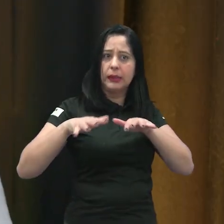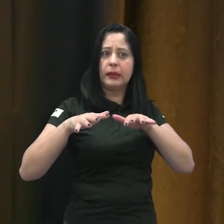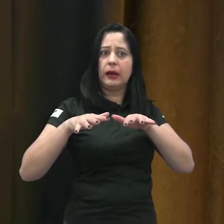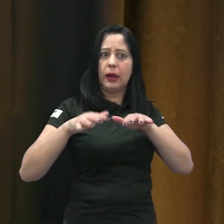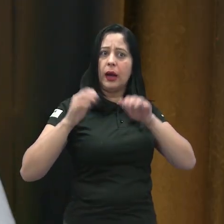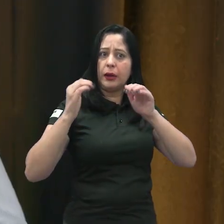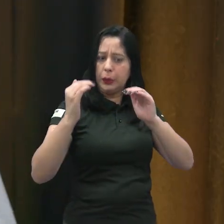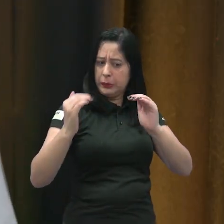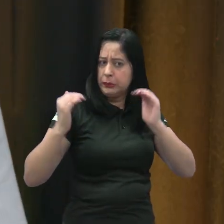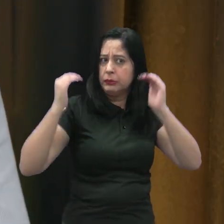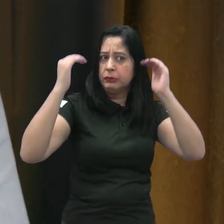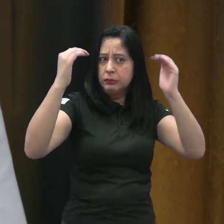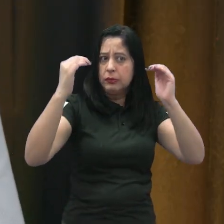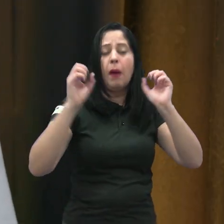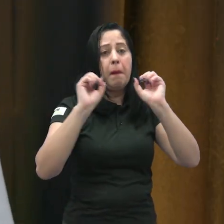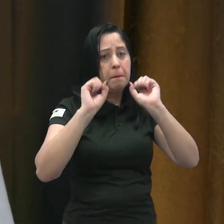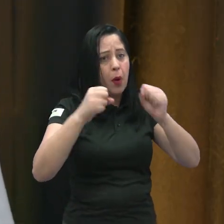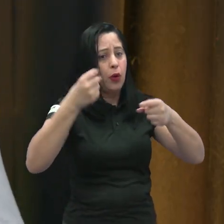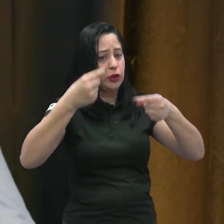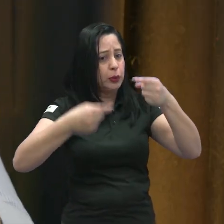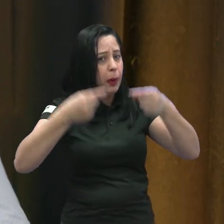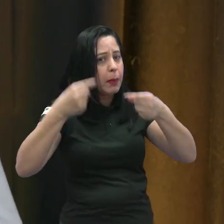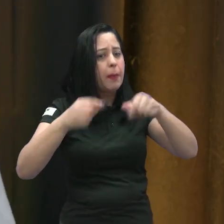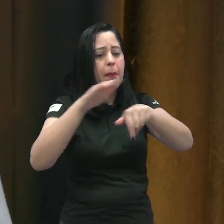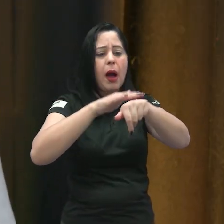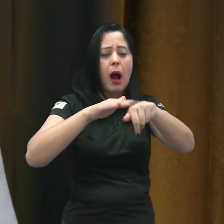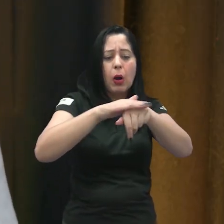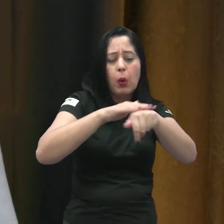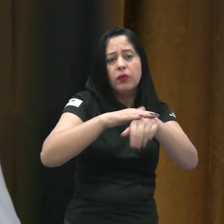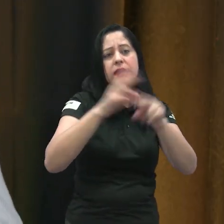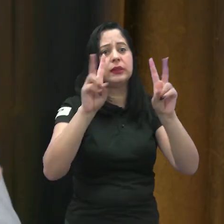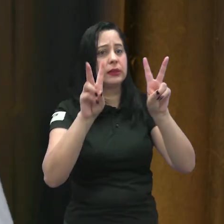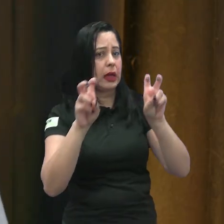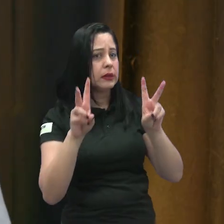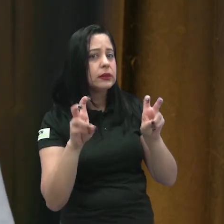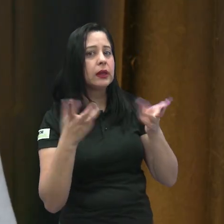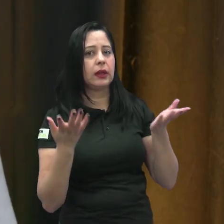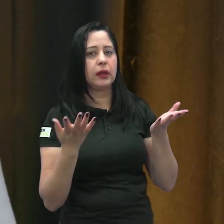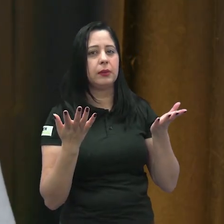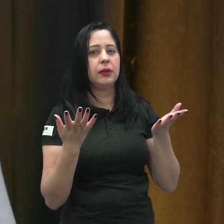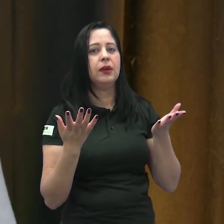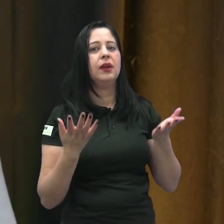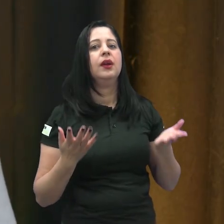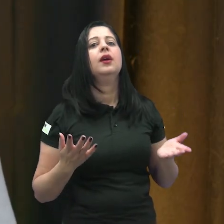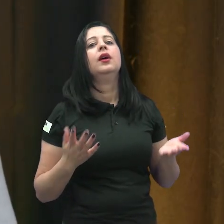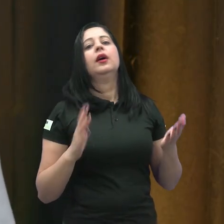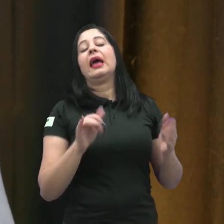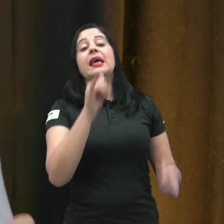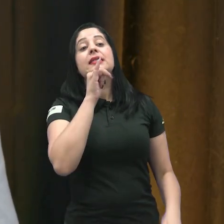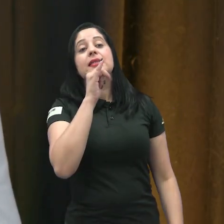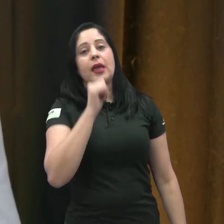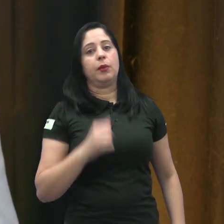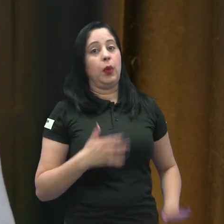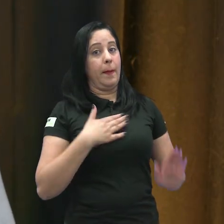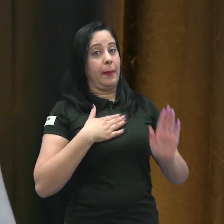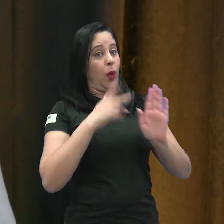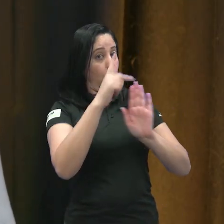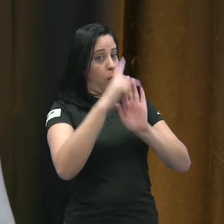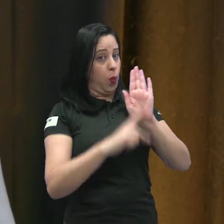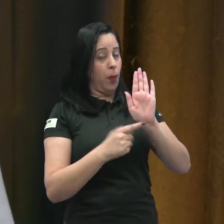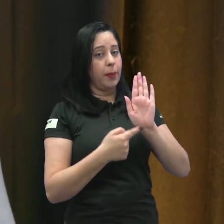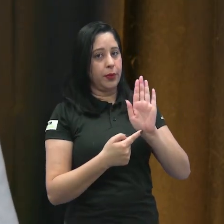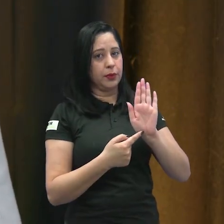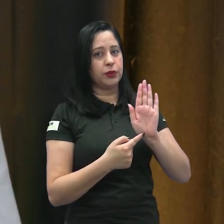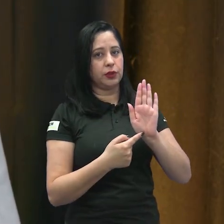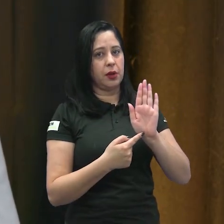soberano, pode dirimir sobre essa matéria, pode discutir sobre essa matéria, né? Exemplo, um dos projetos